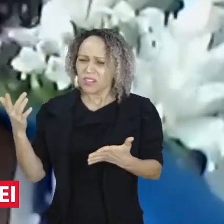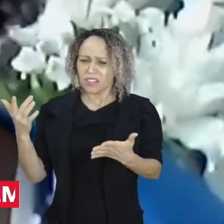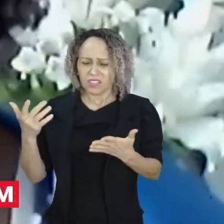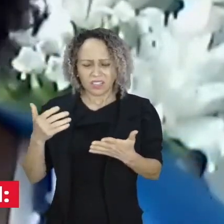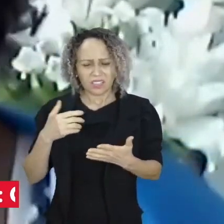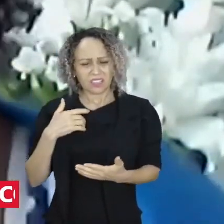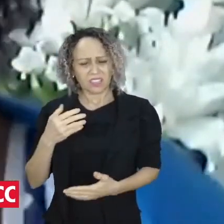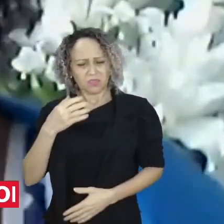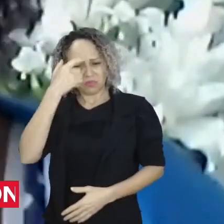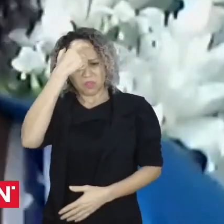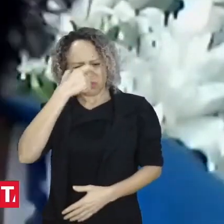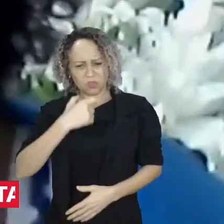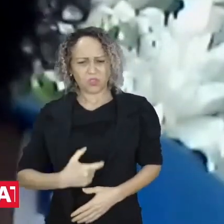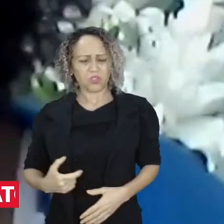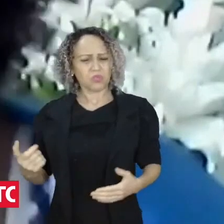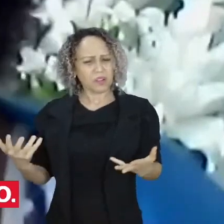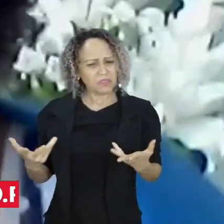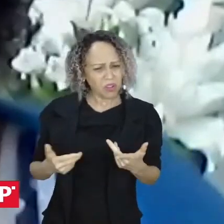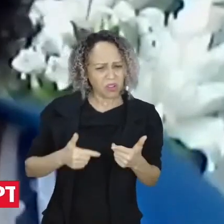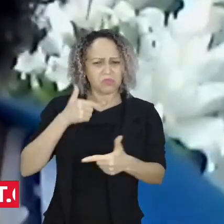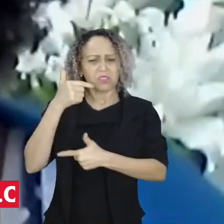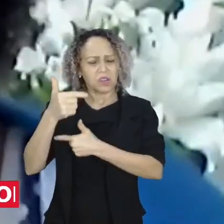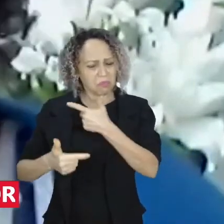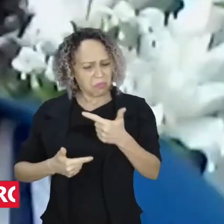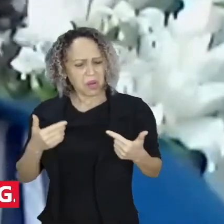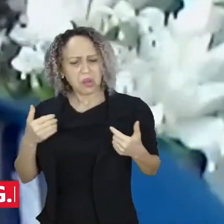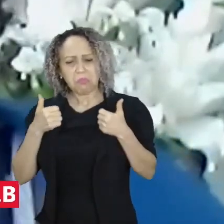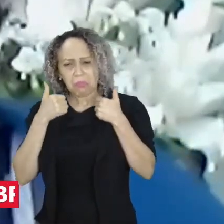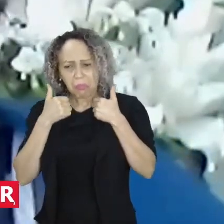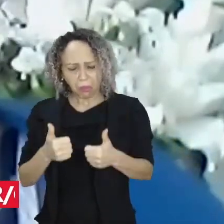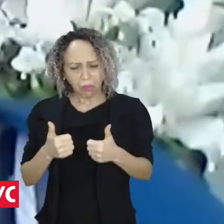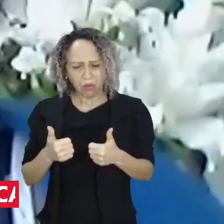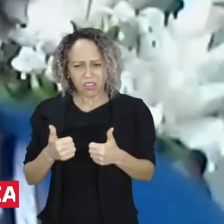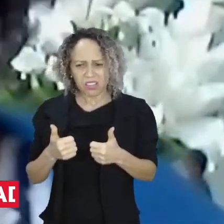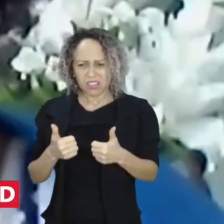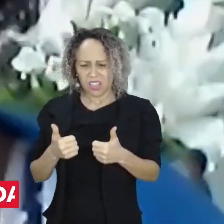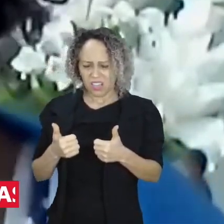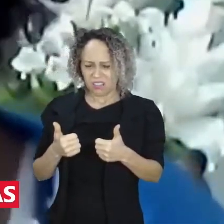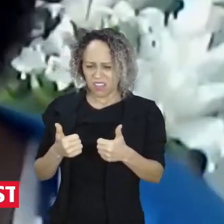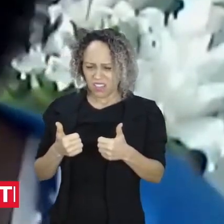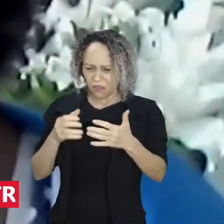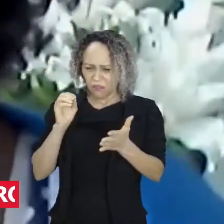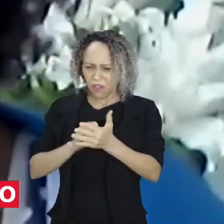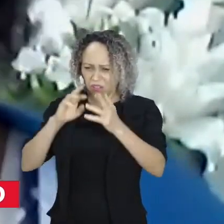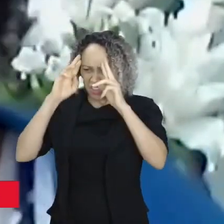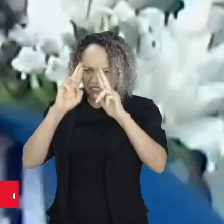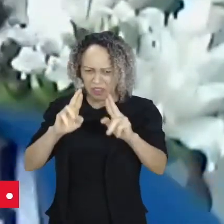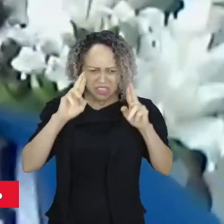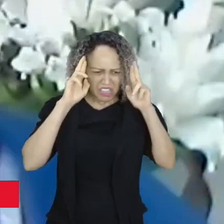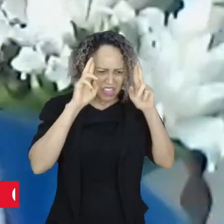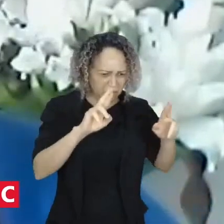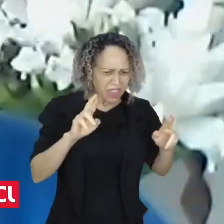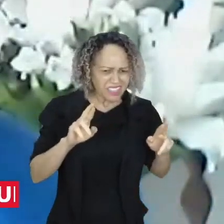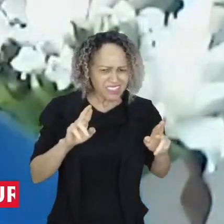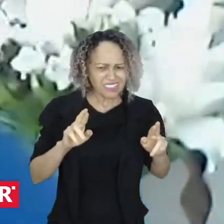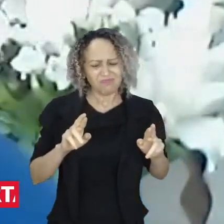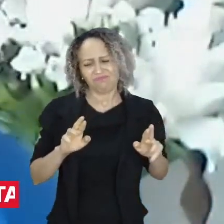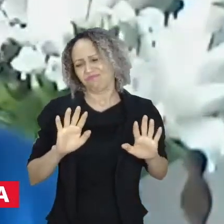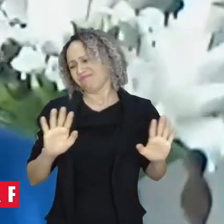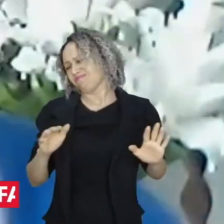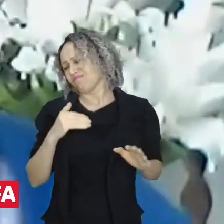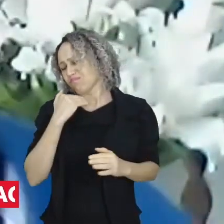nem comungar com a fé, com a mesma fé, mas você não ter o respeito, né,